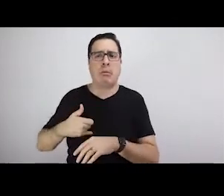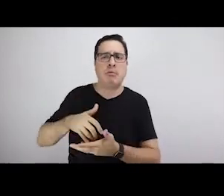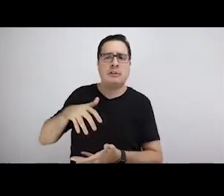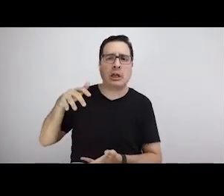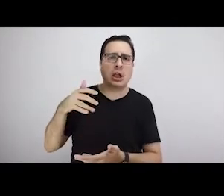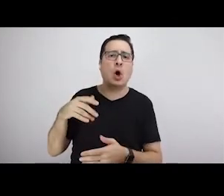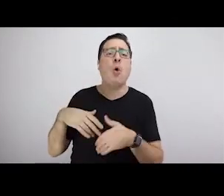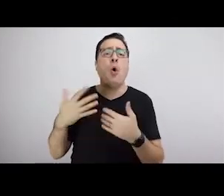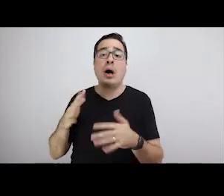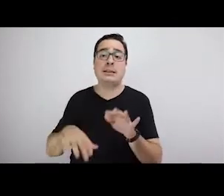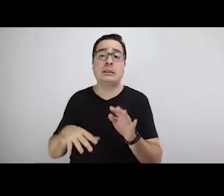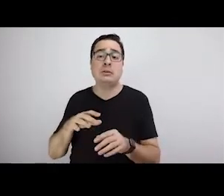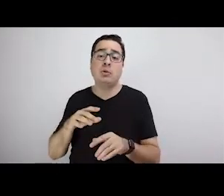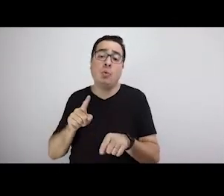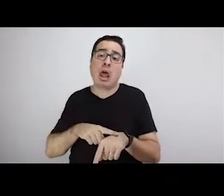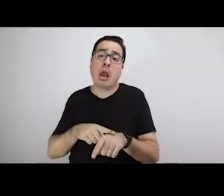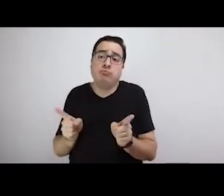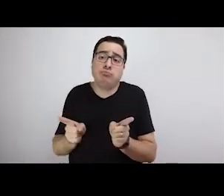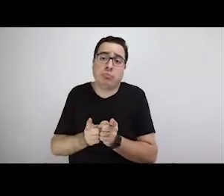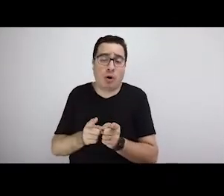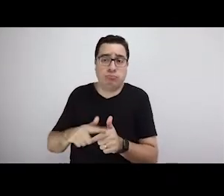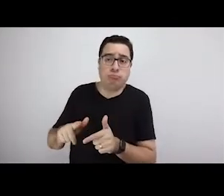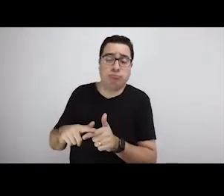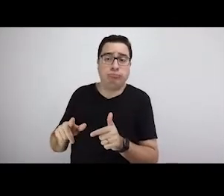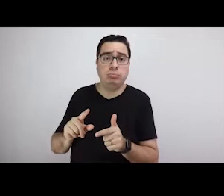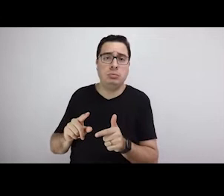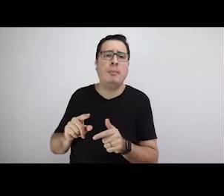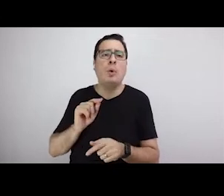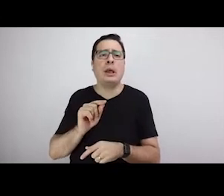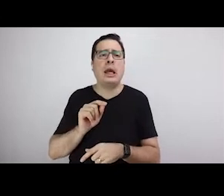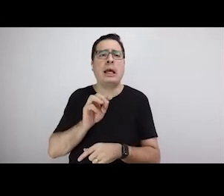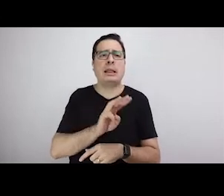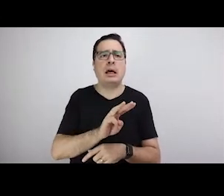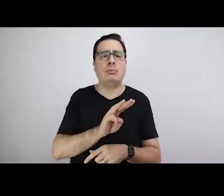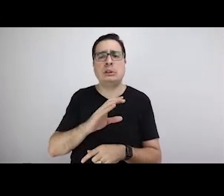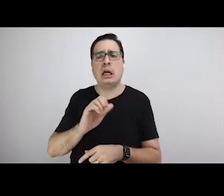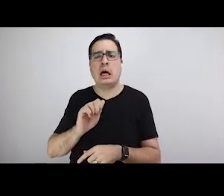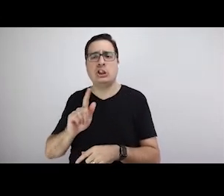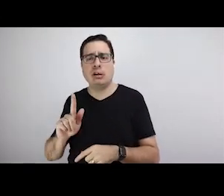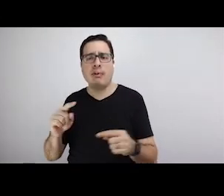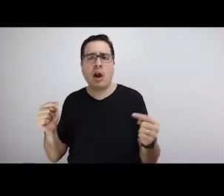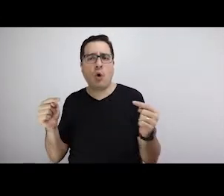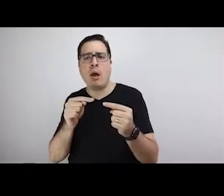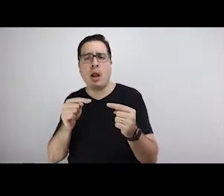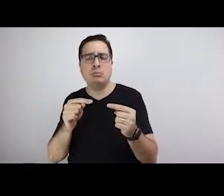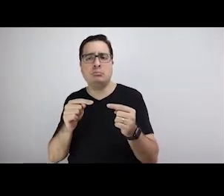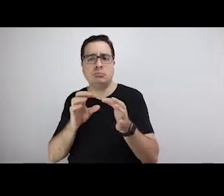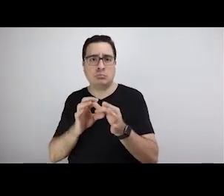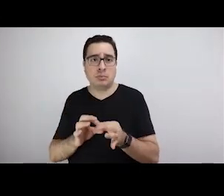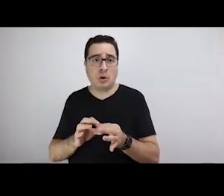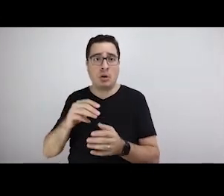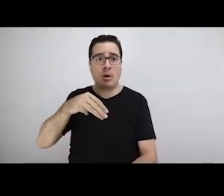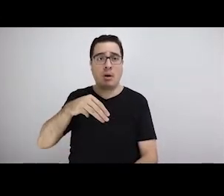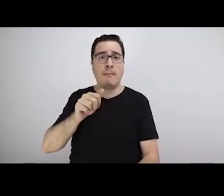situação temporária, né? E o que é, agora sim, a WCAG, né? Que a gente vai fazer essa associação. Bem, segundo Marcelo Salles,